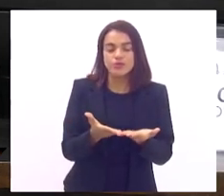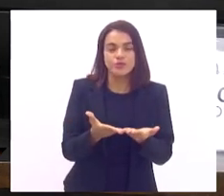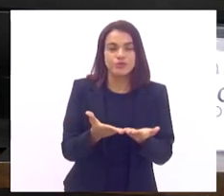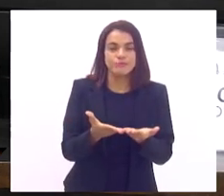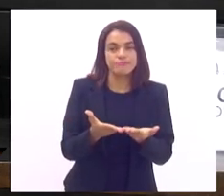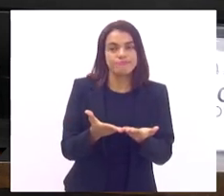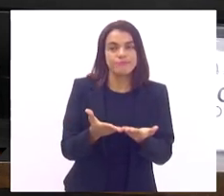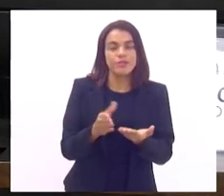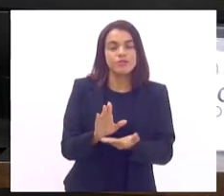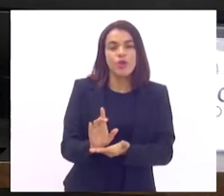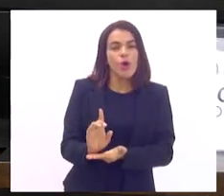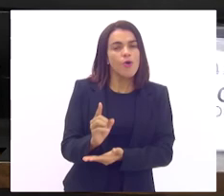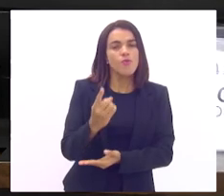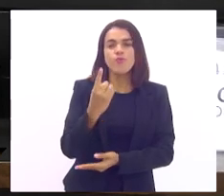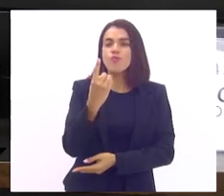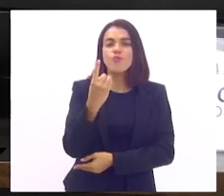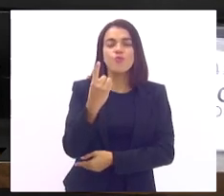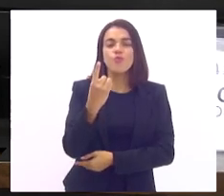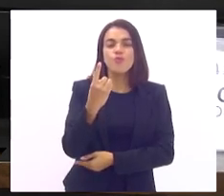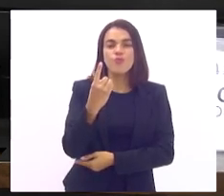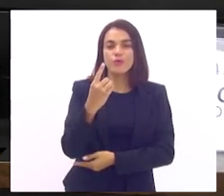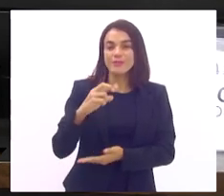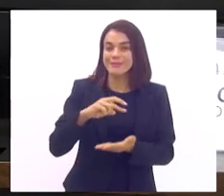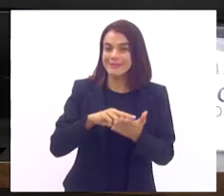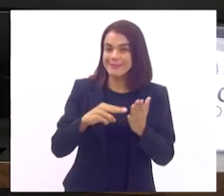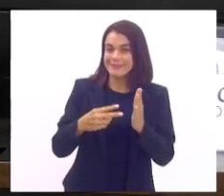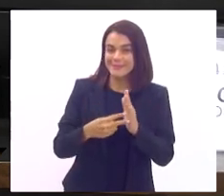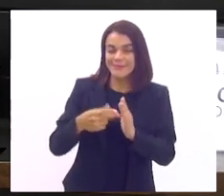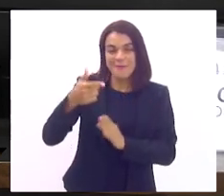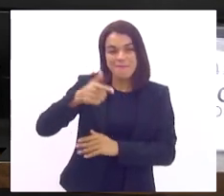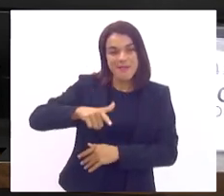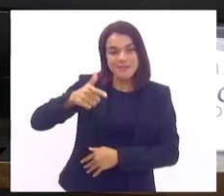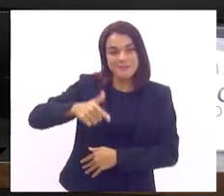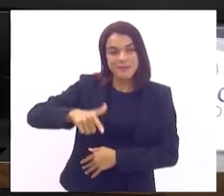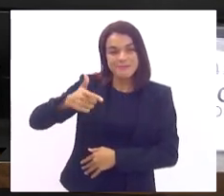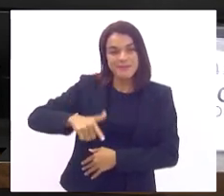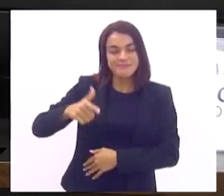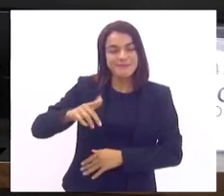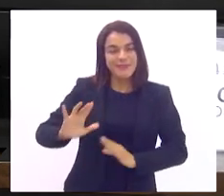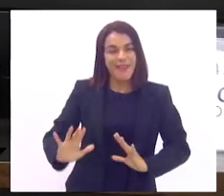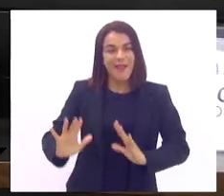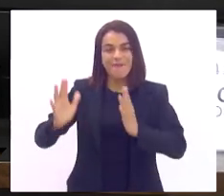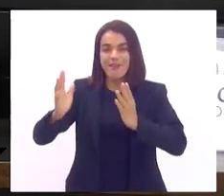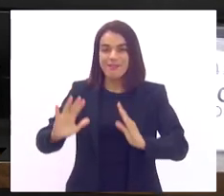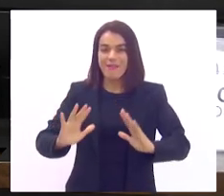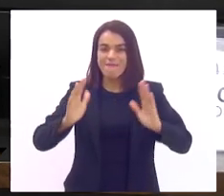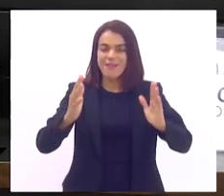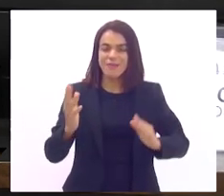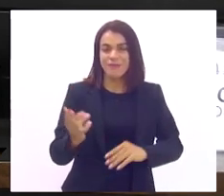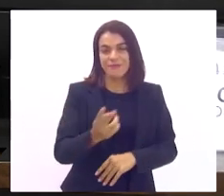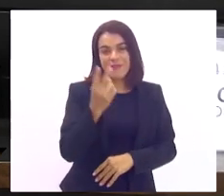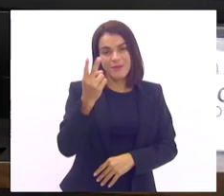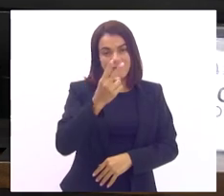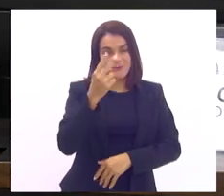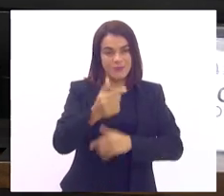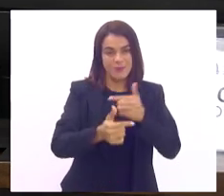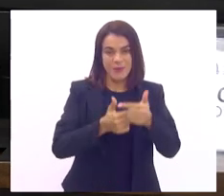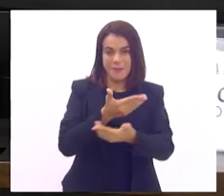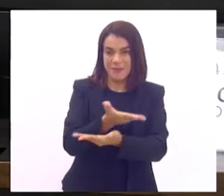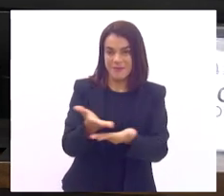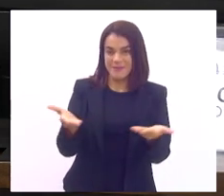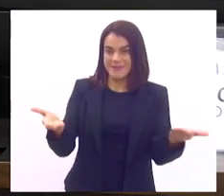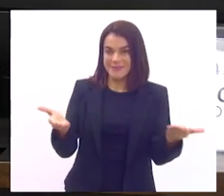seja apenas mais um de inúmeros outros eventos e atos que reconheçam e valorizem o trabalho de vocês,